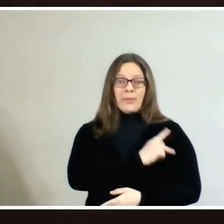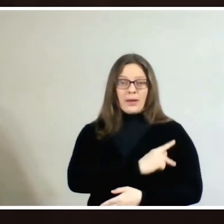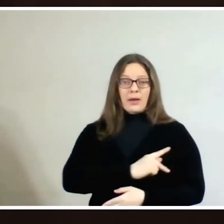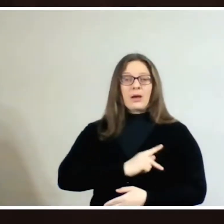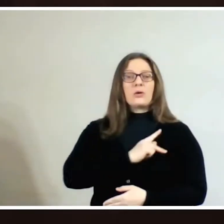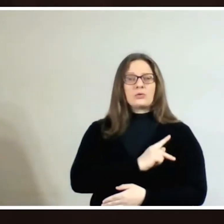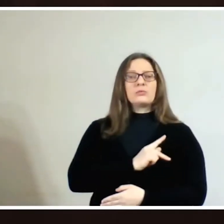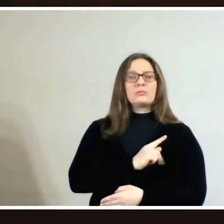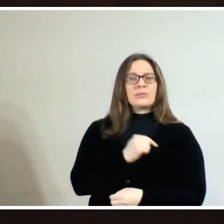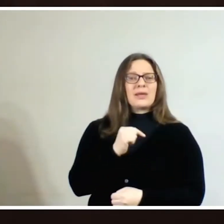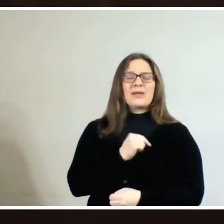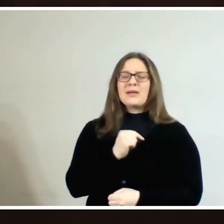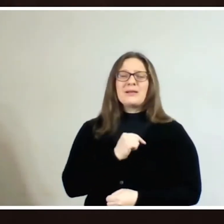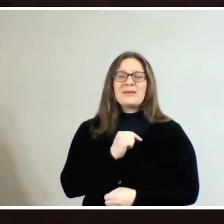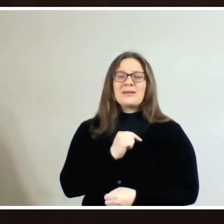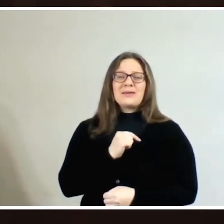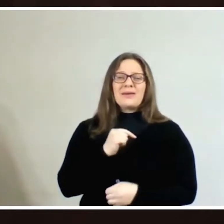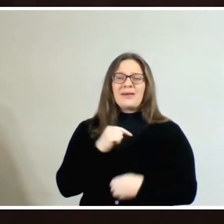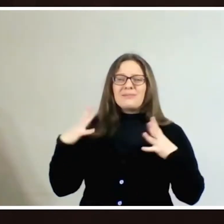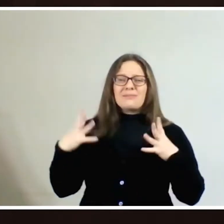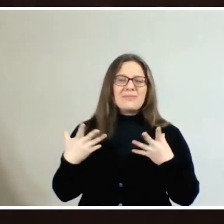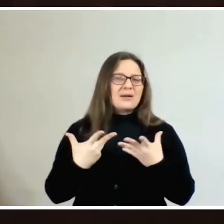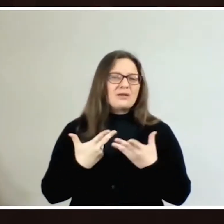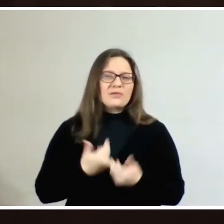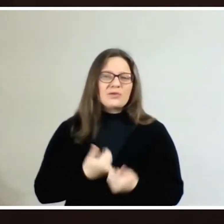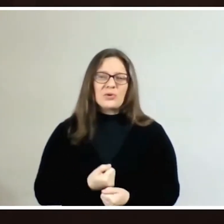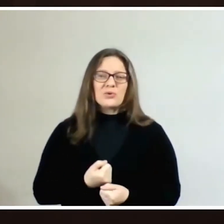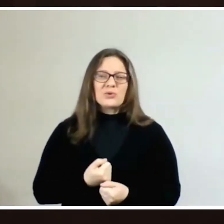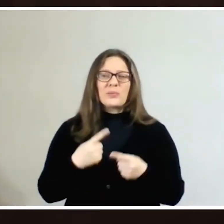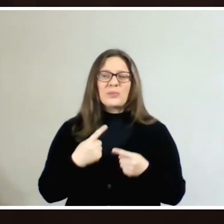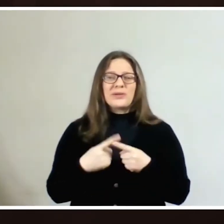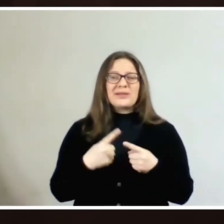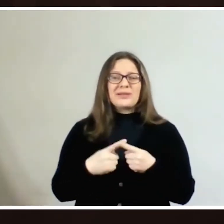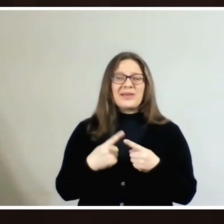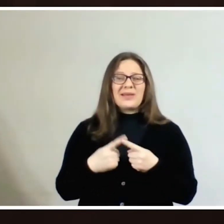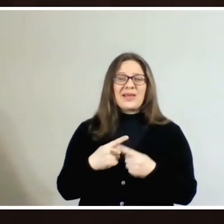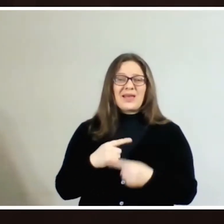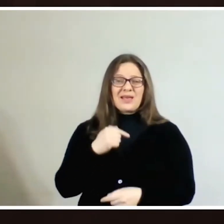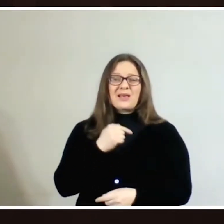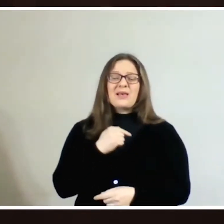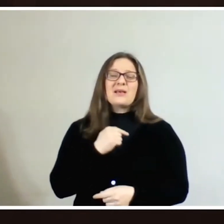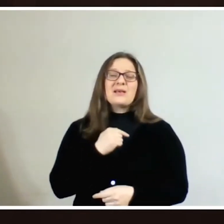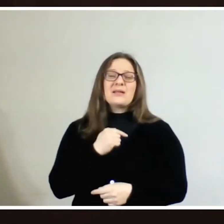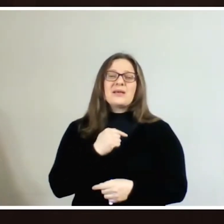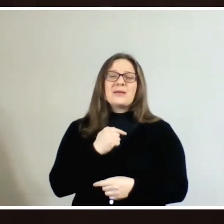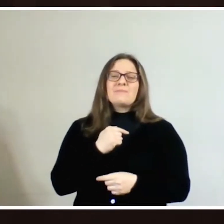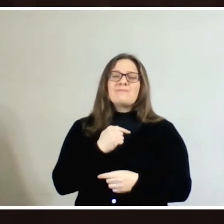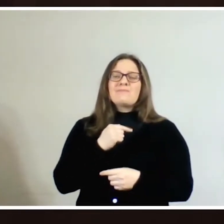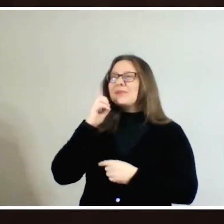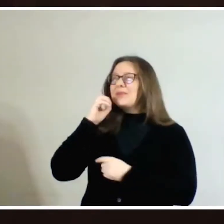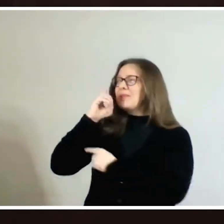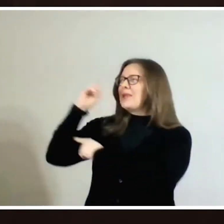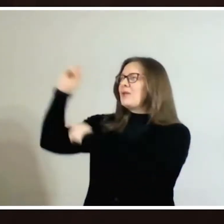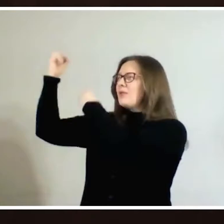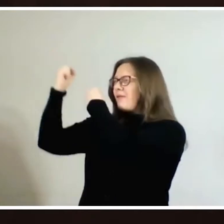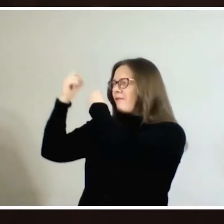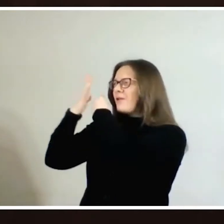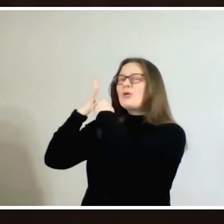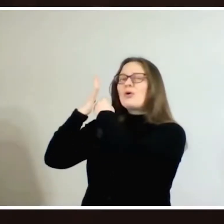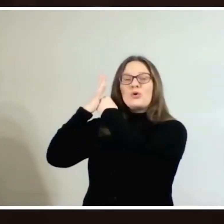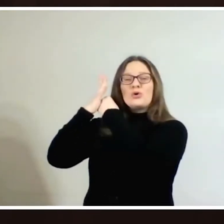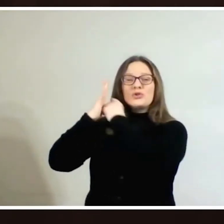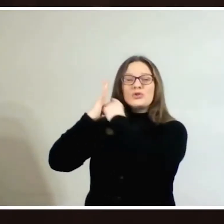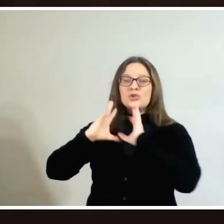porque ele foi um homem que recebeu diretamente de Deus todas as revelações sobre a economia de